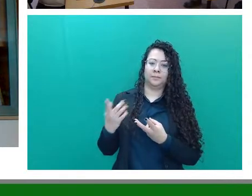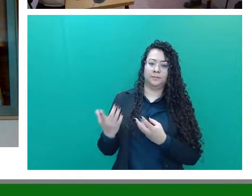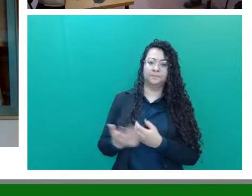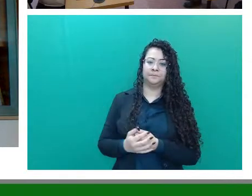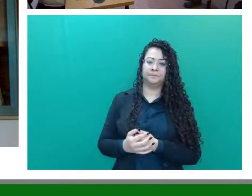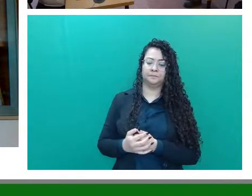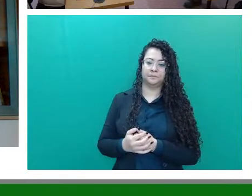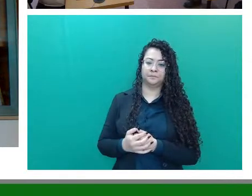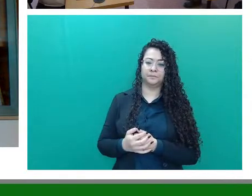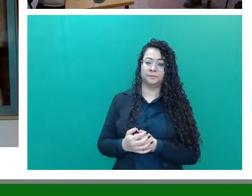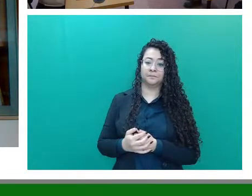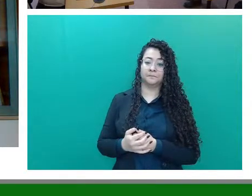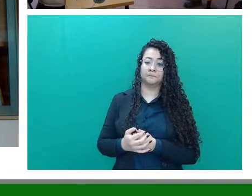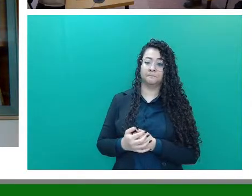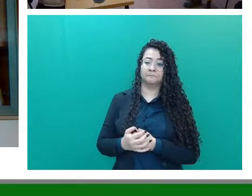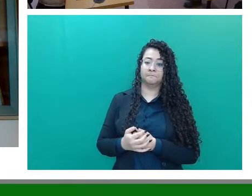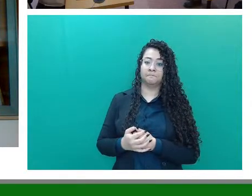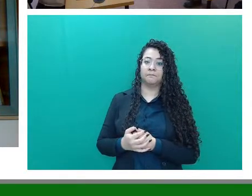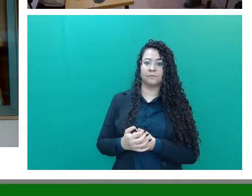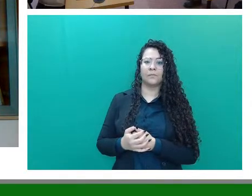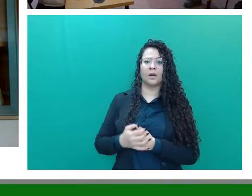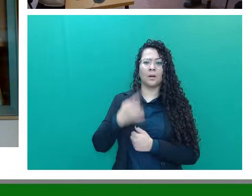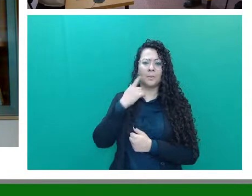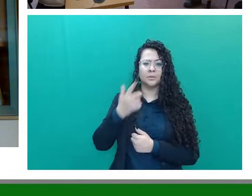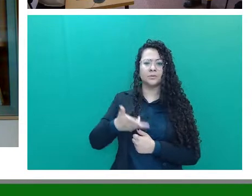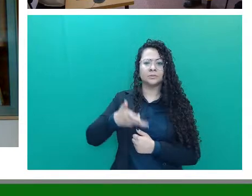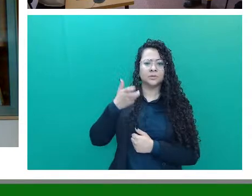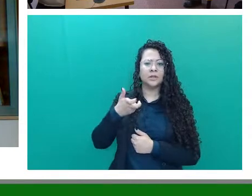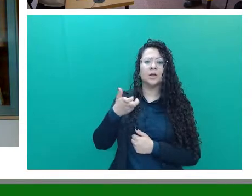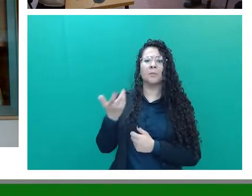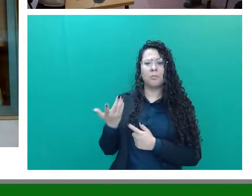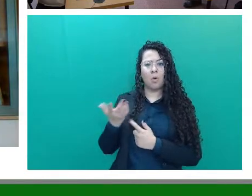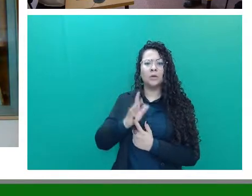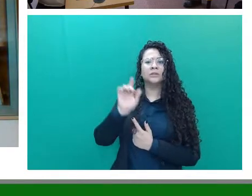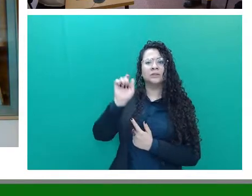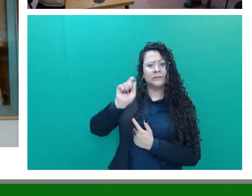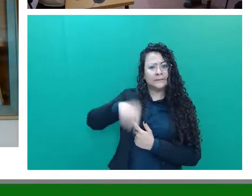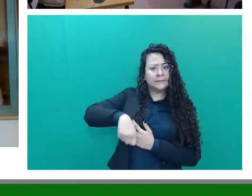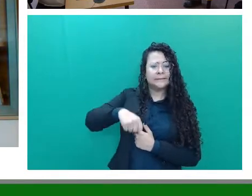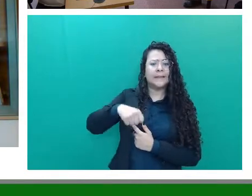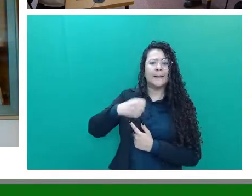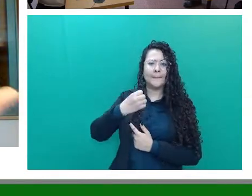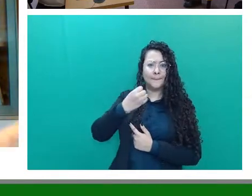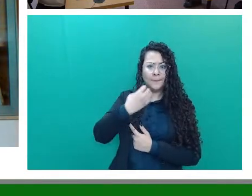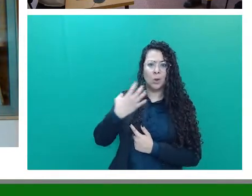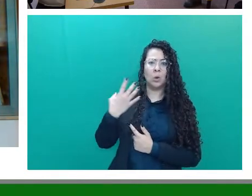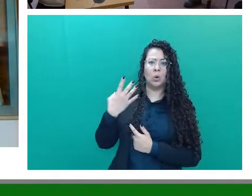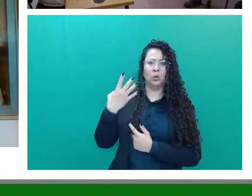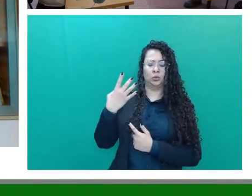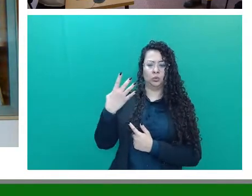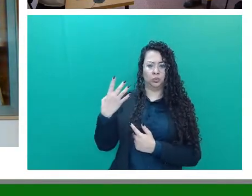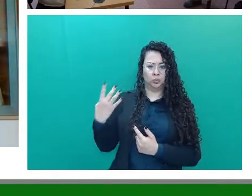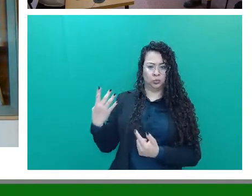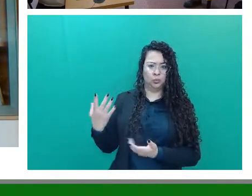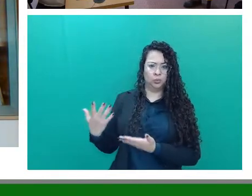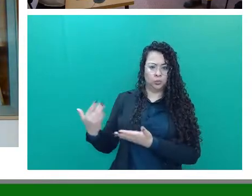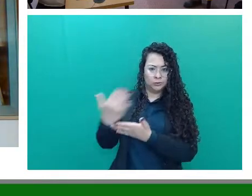bem a parte da apresentação dos dados quantitativos e correlaciona eles com o referencial